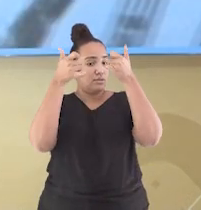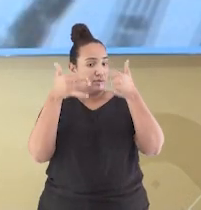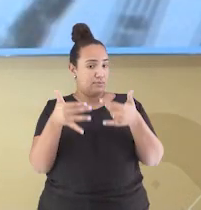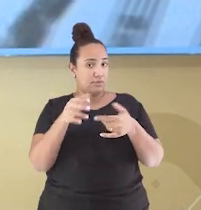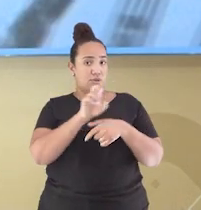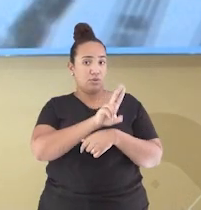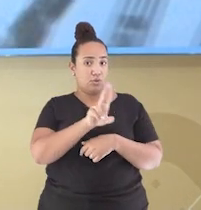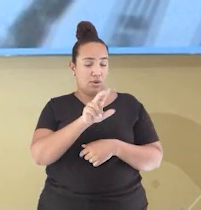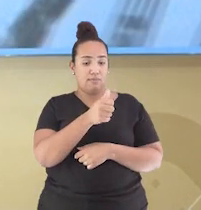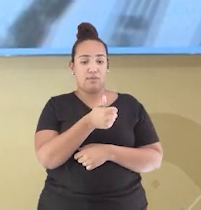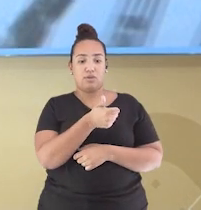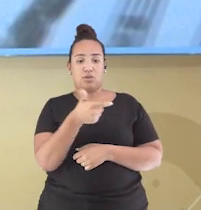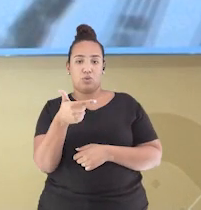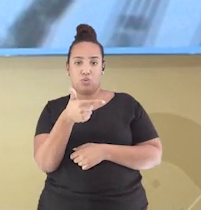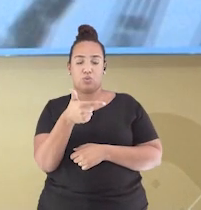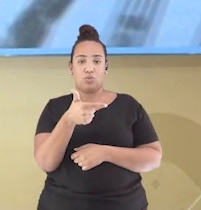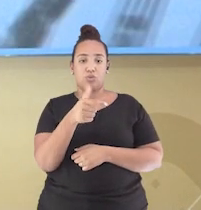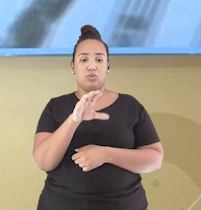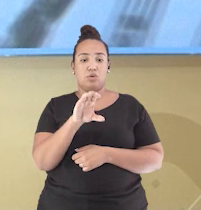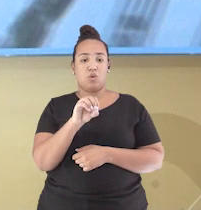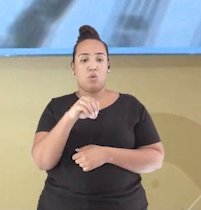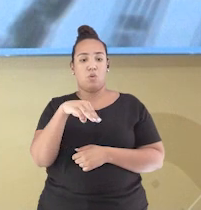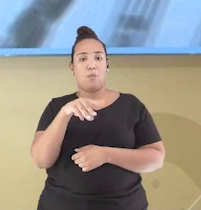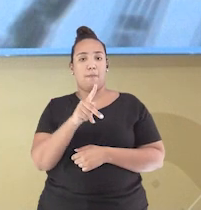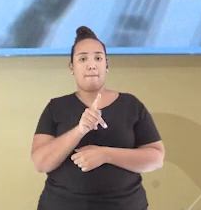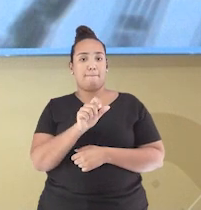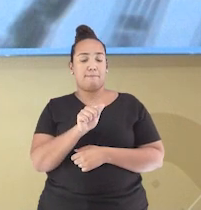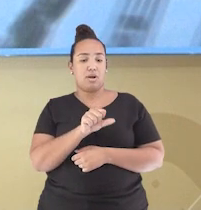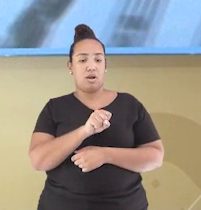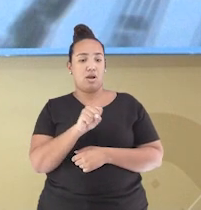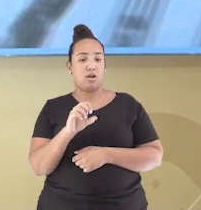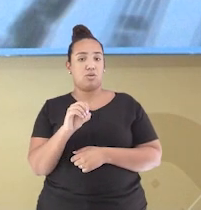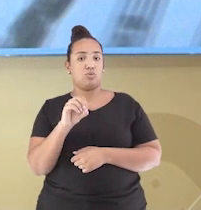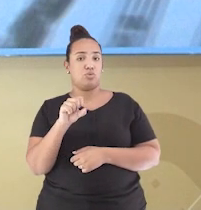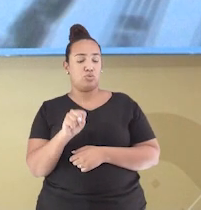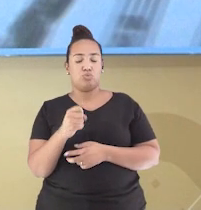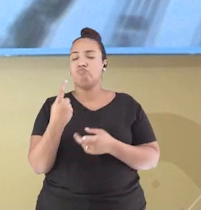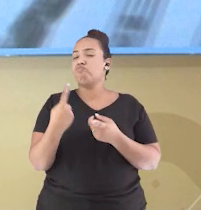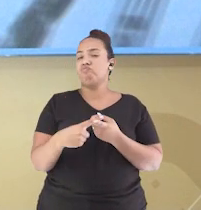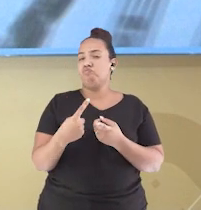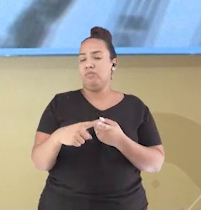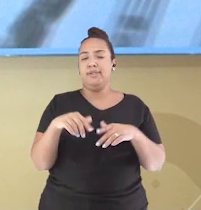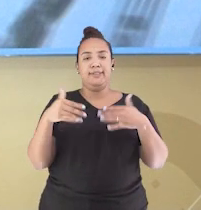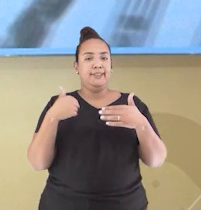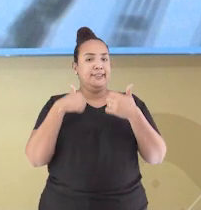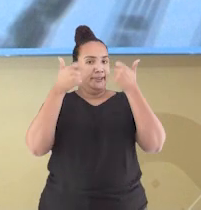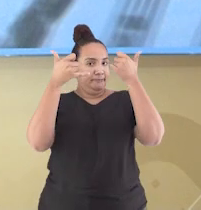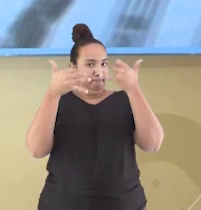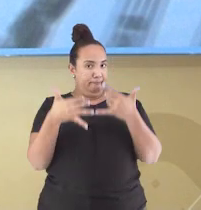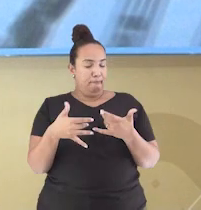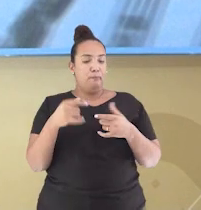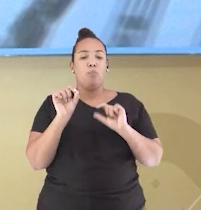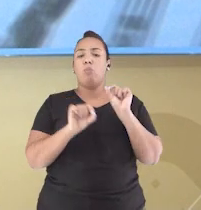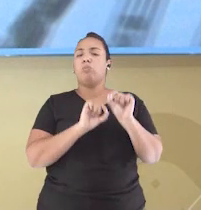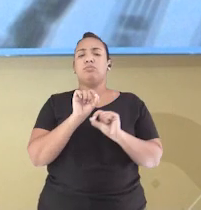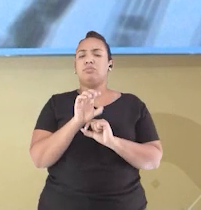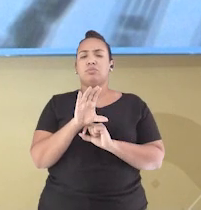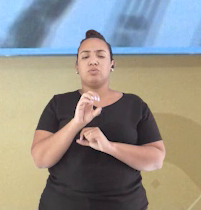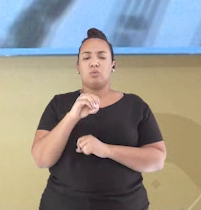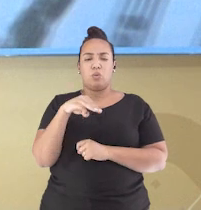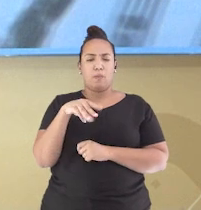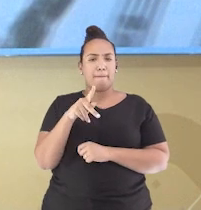é chamado de padrão de 12 compassos. Mas por quê? Primeiro deixa eu explicar para vocês o que é um